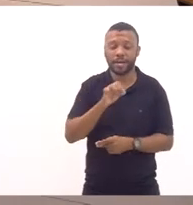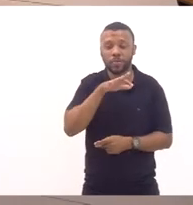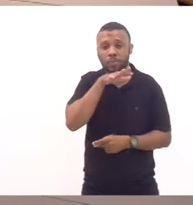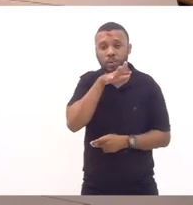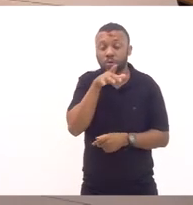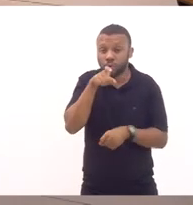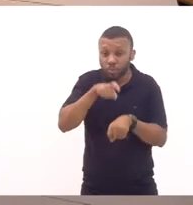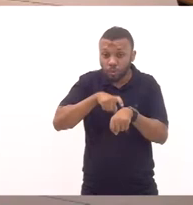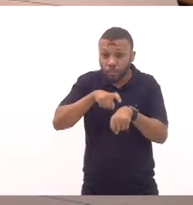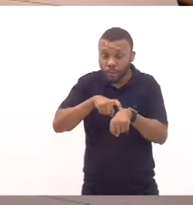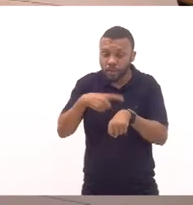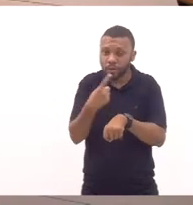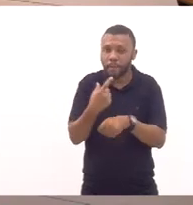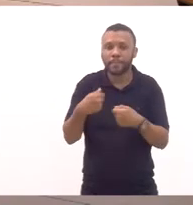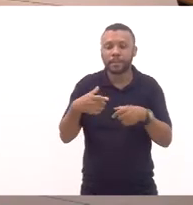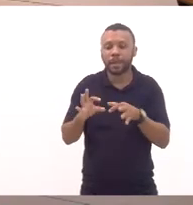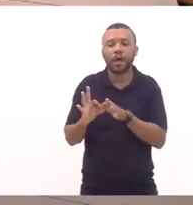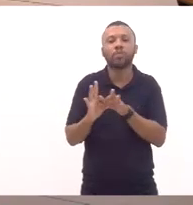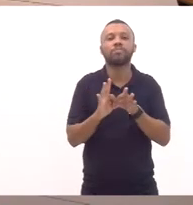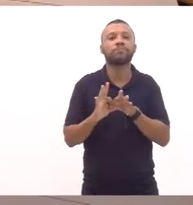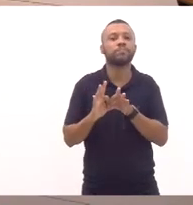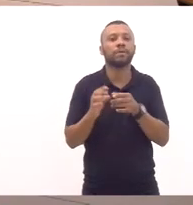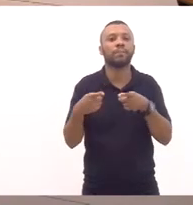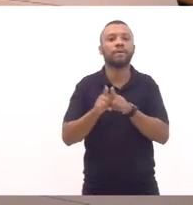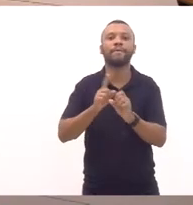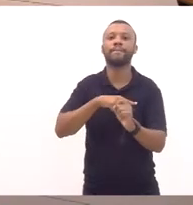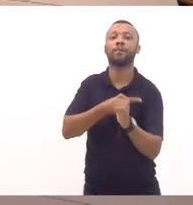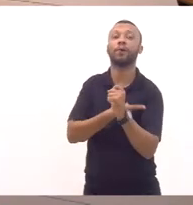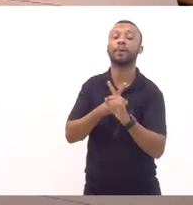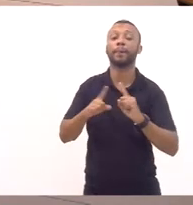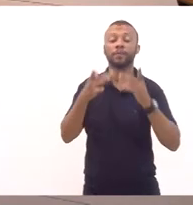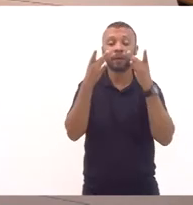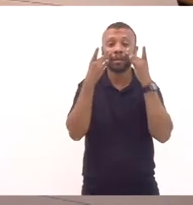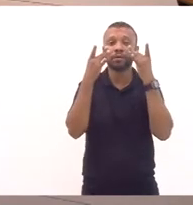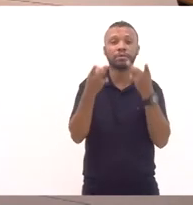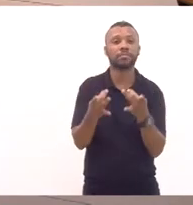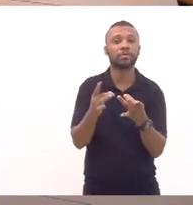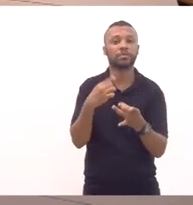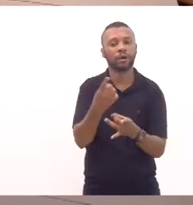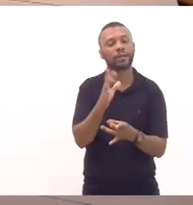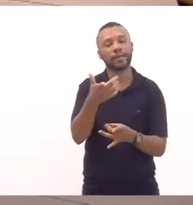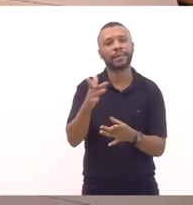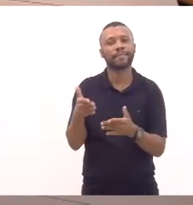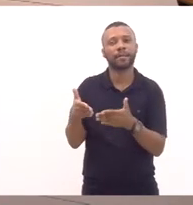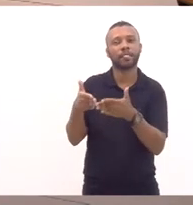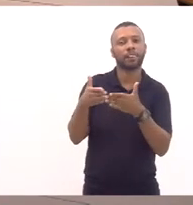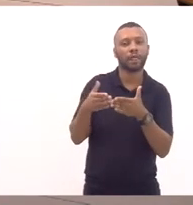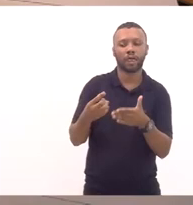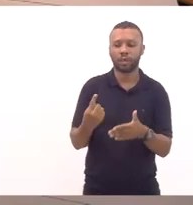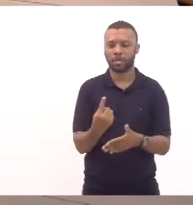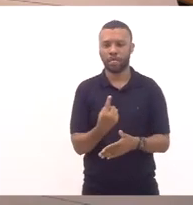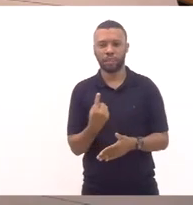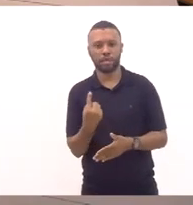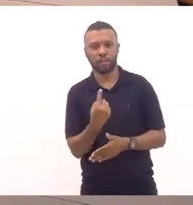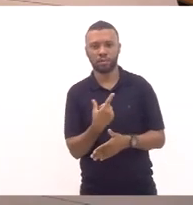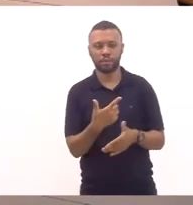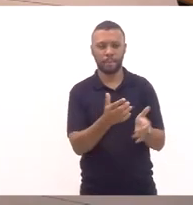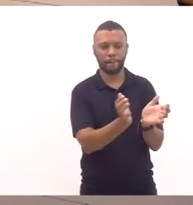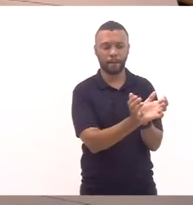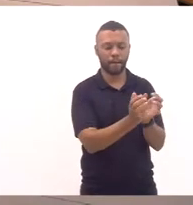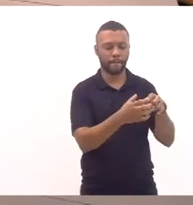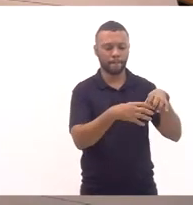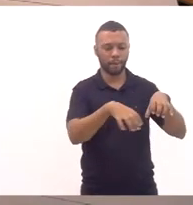somar forças. Mas eu queria chamar aqui a atenção que nós já estávamos isolados e sozinhos